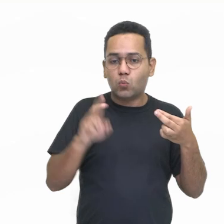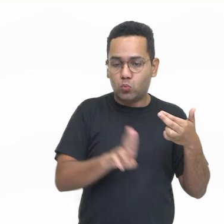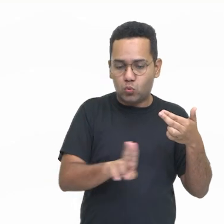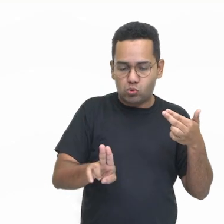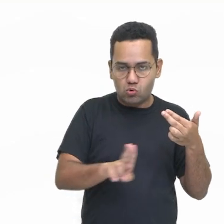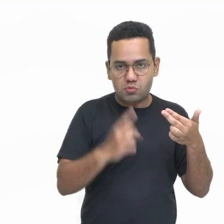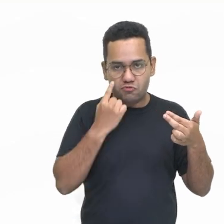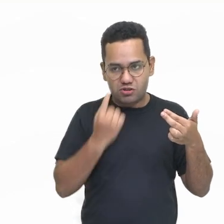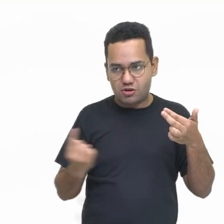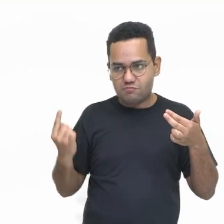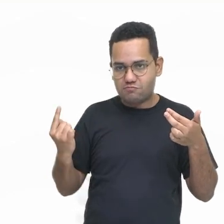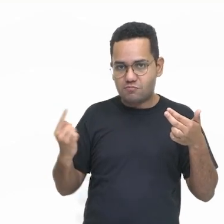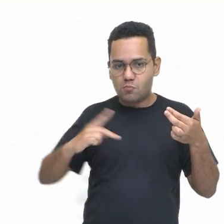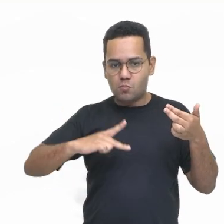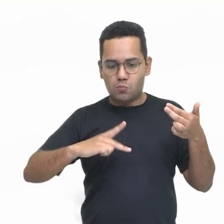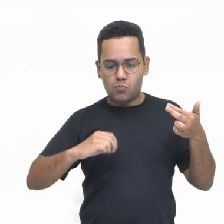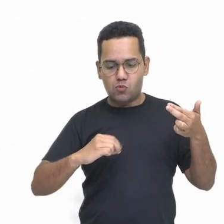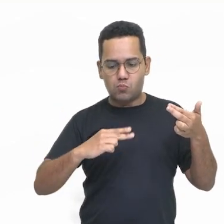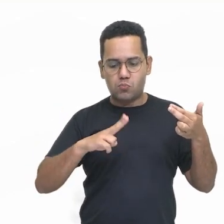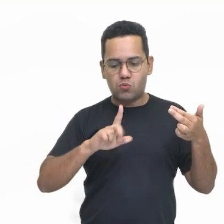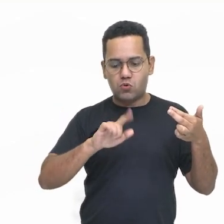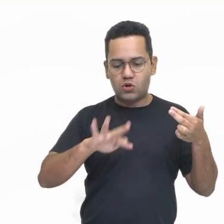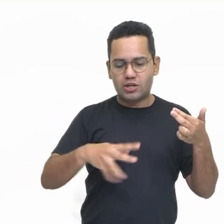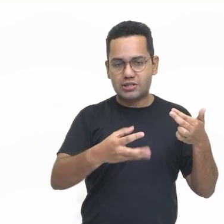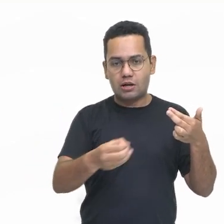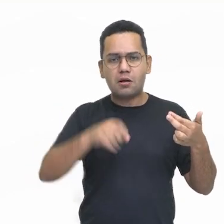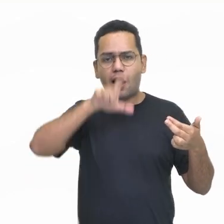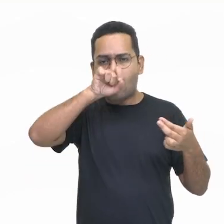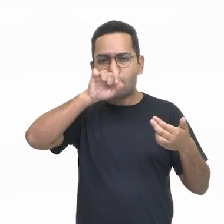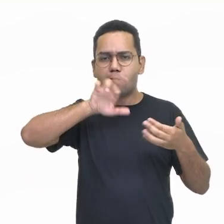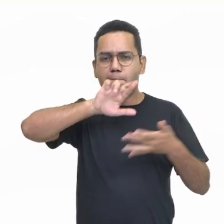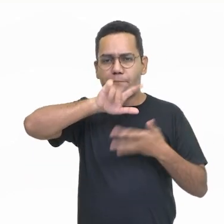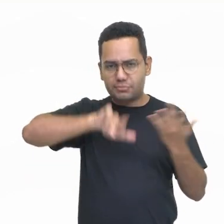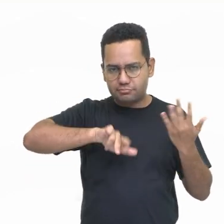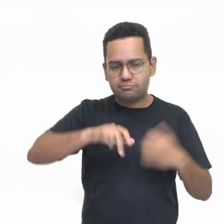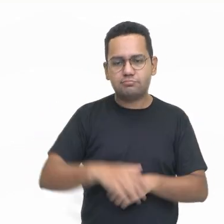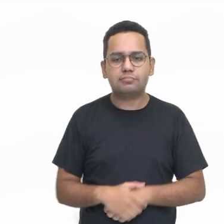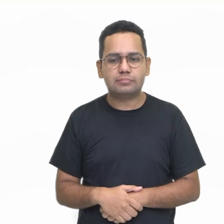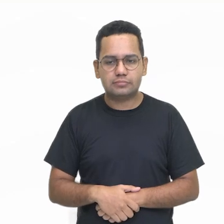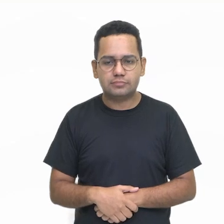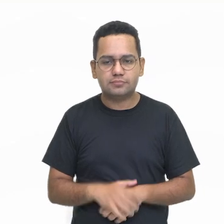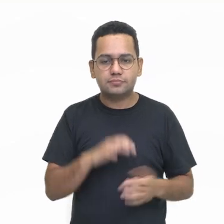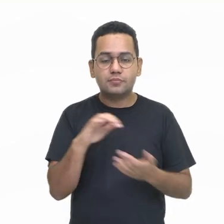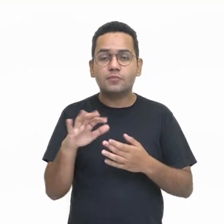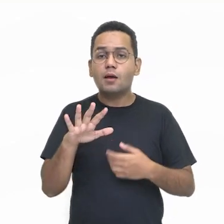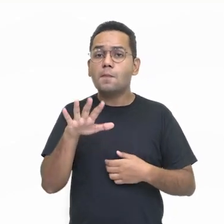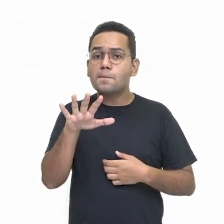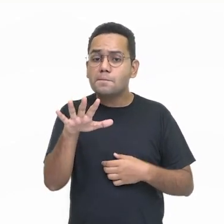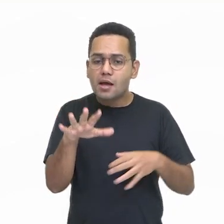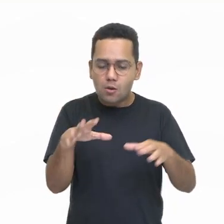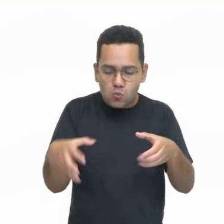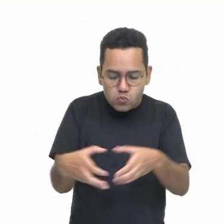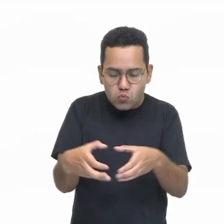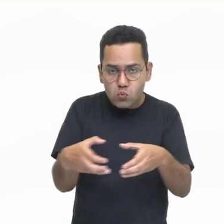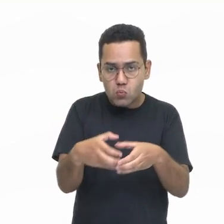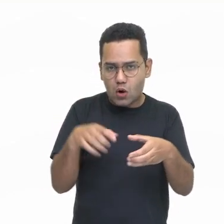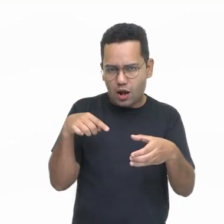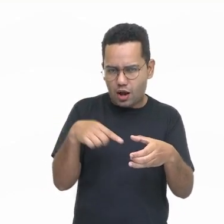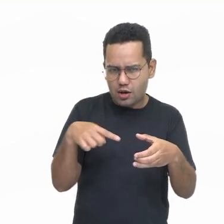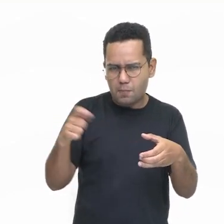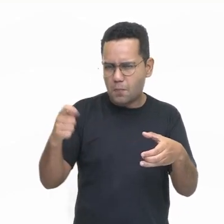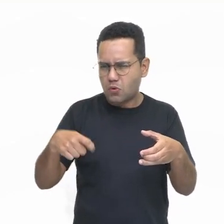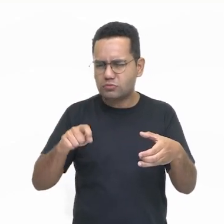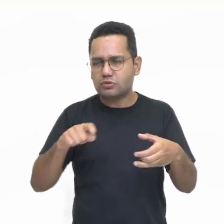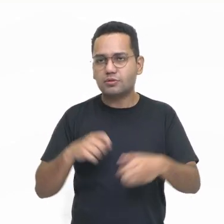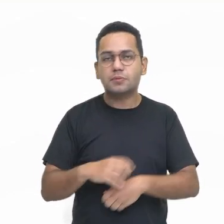ação e aí vocês já estão vendo várias Araras o conjunto de populações e aí nós já temos pode